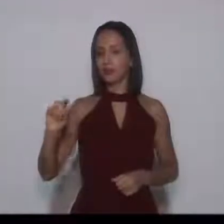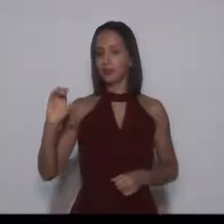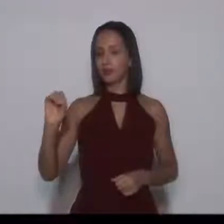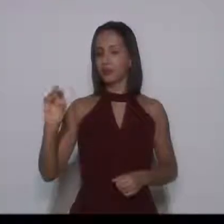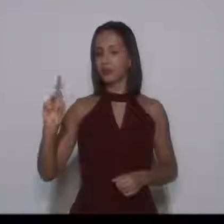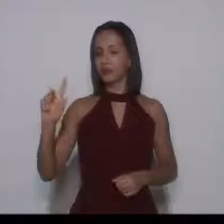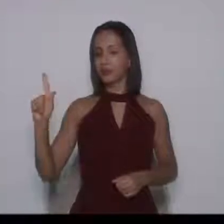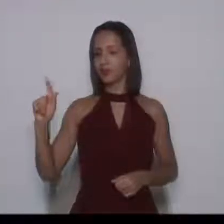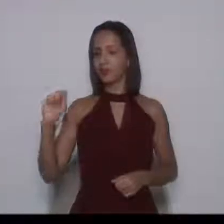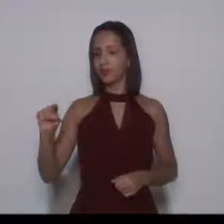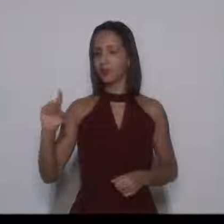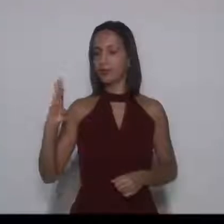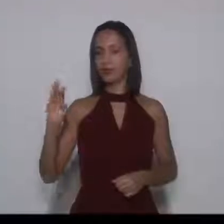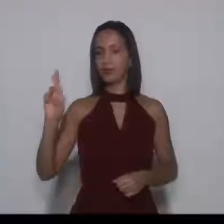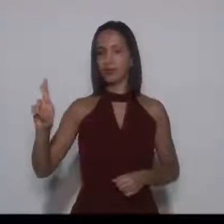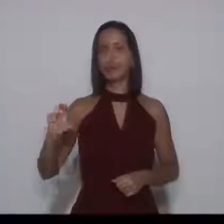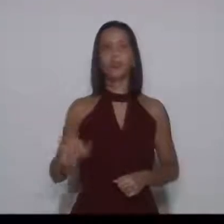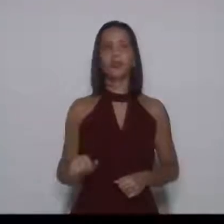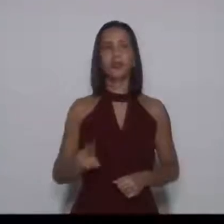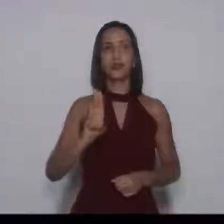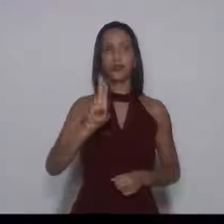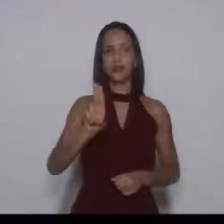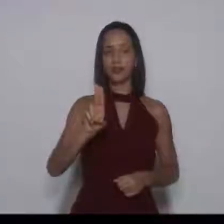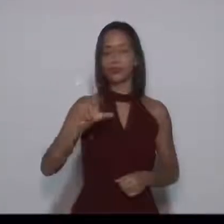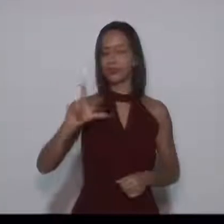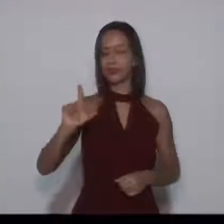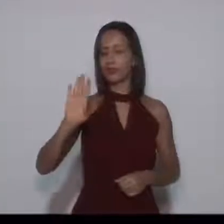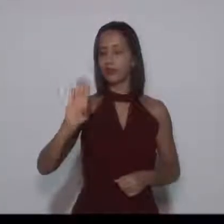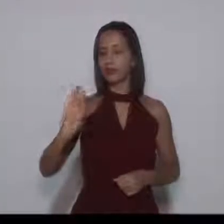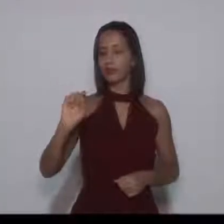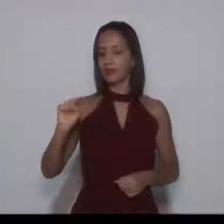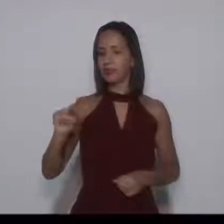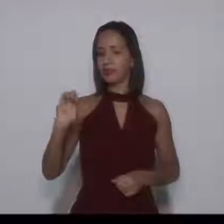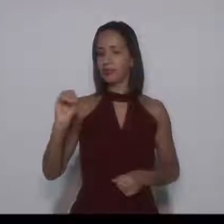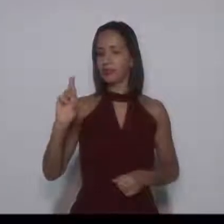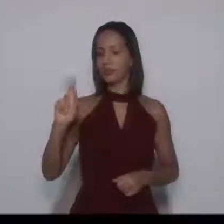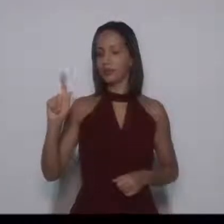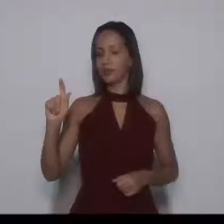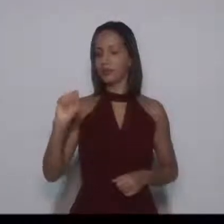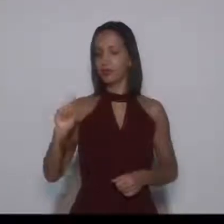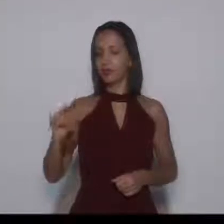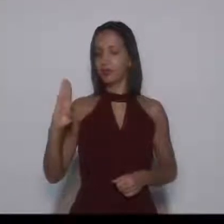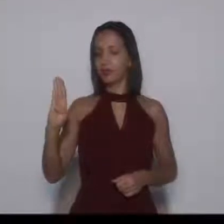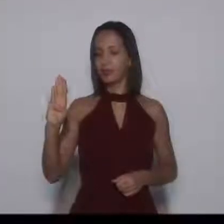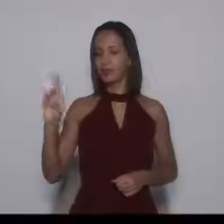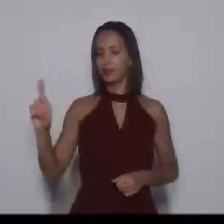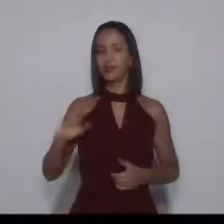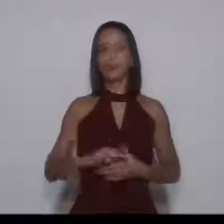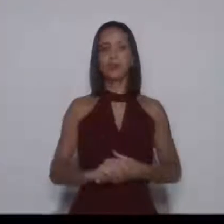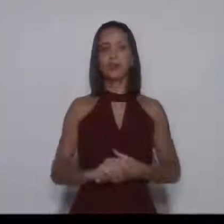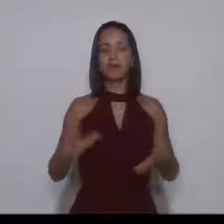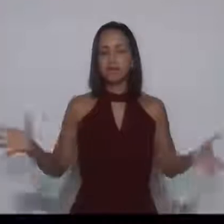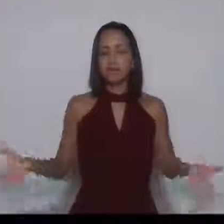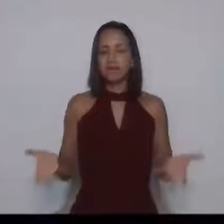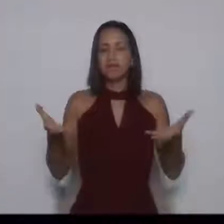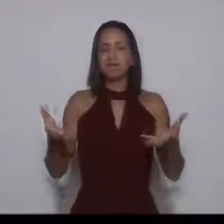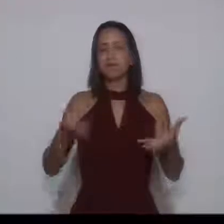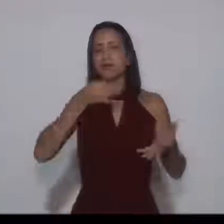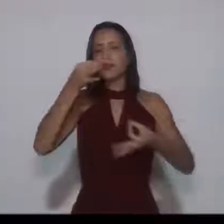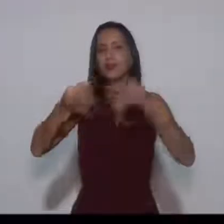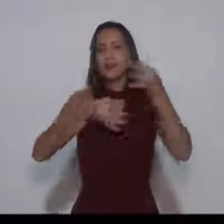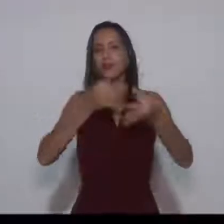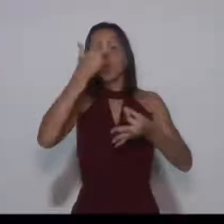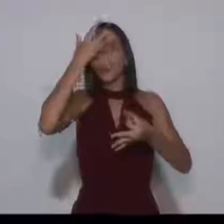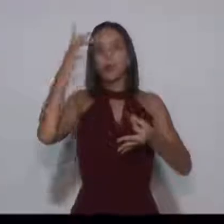U de Universidade, L de Leonel, B de Brizola. Então, fica aí um incentivo, uma dica. Às vezes a pessoa não tem nem tempo e